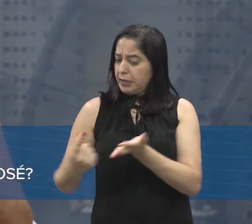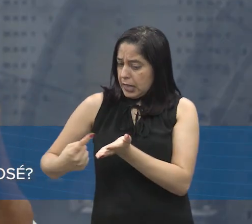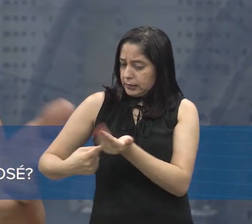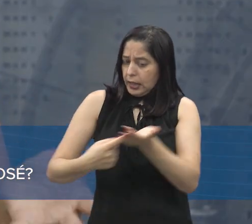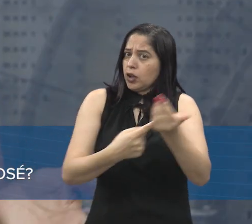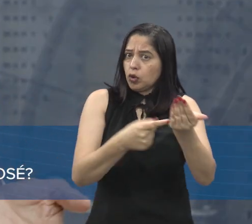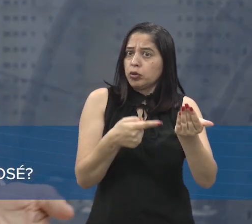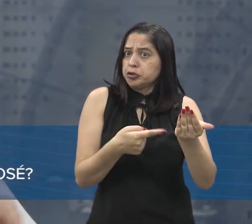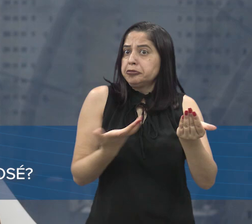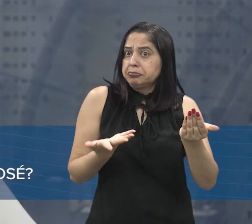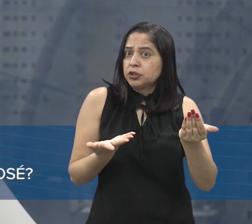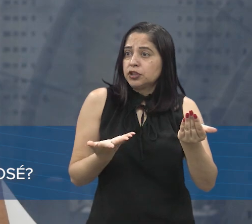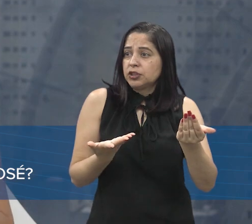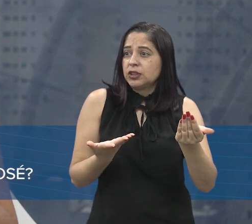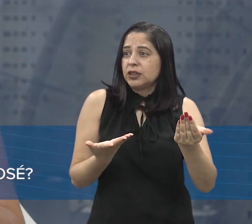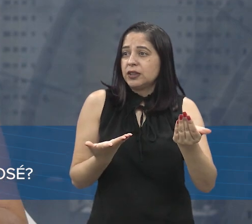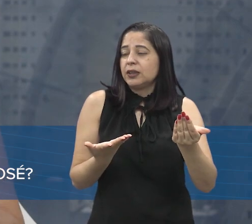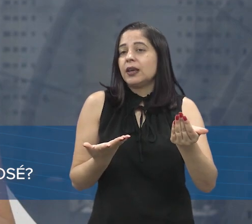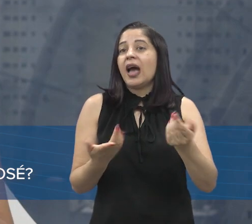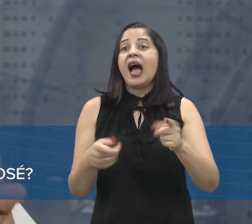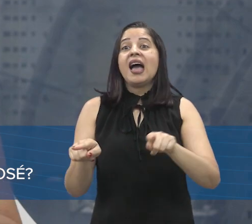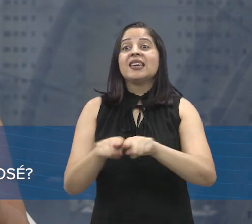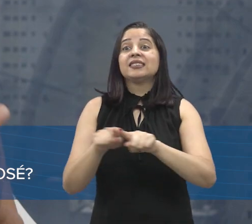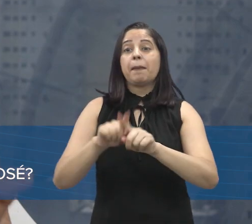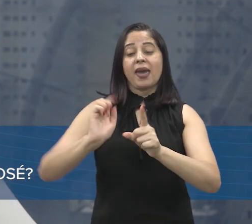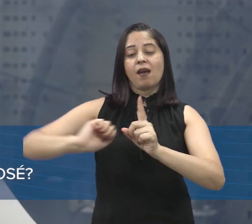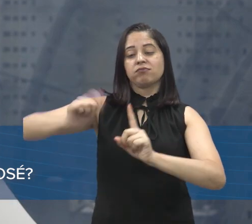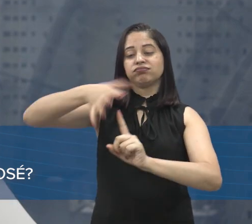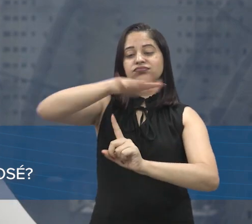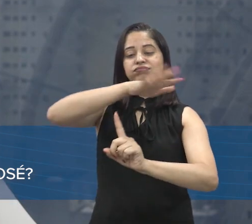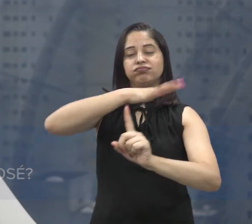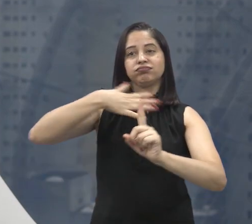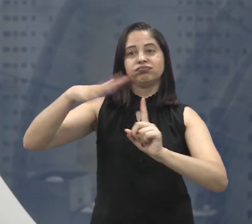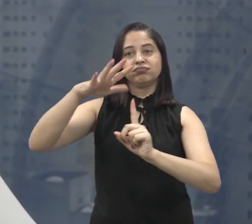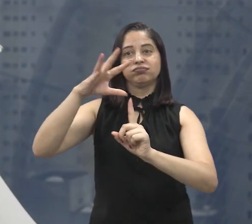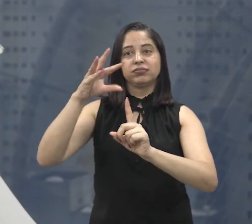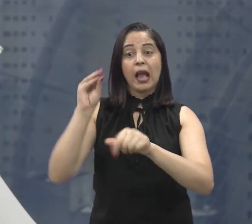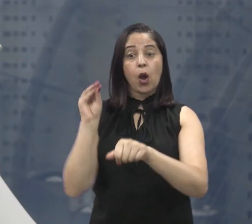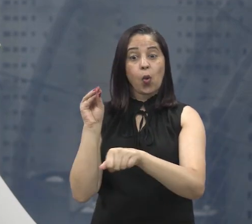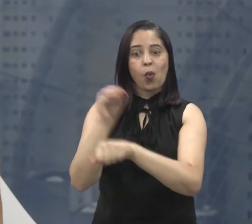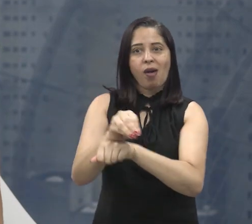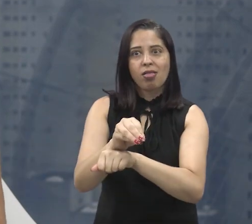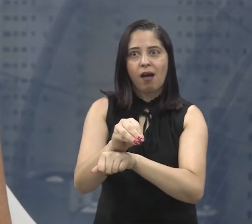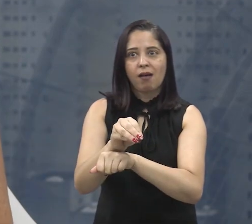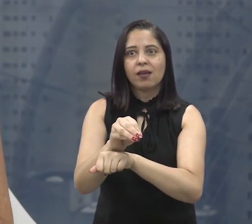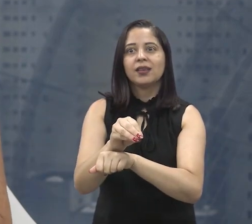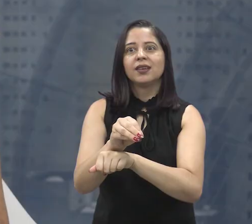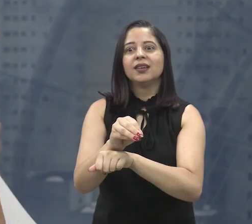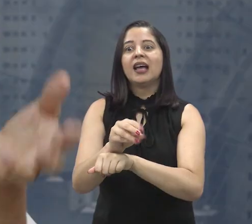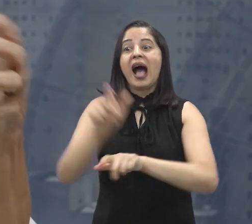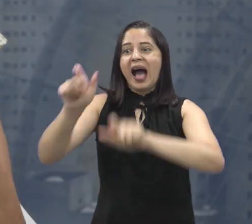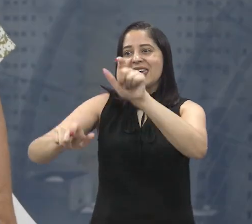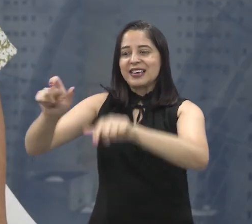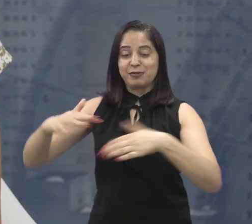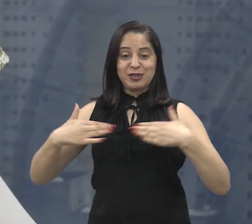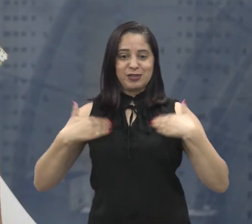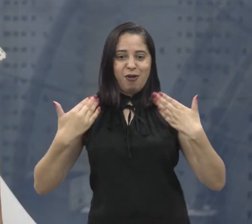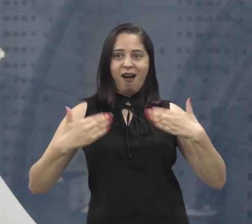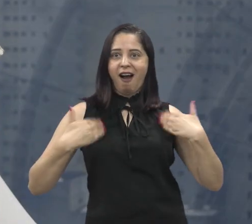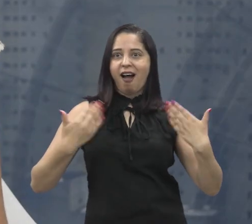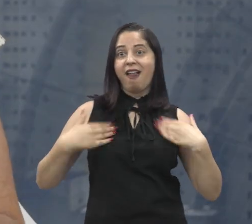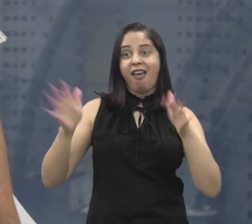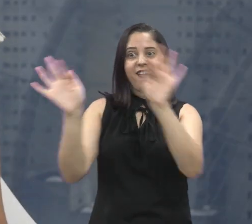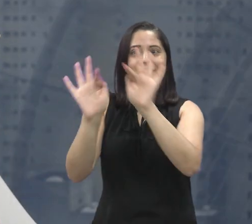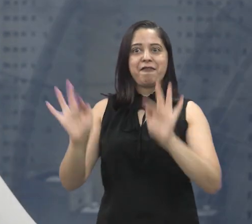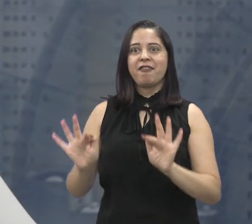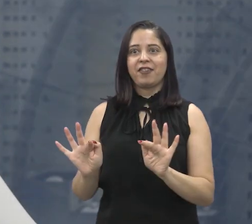se auto-sustenta, como ela se autogere. Isso é tecnologia. Né? Como com menos impacto